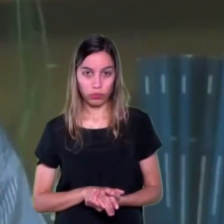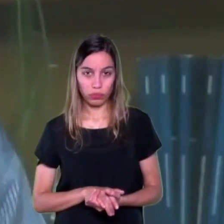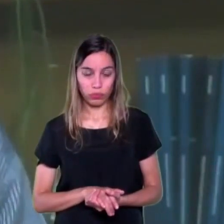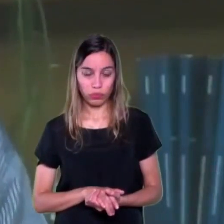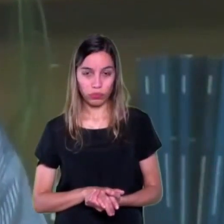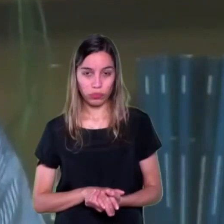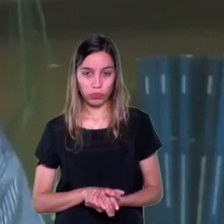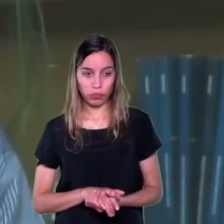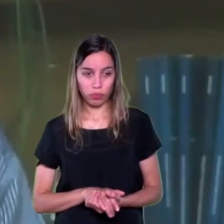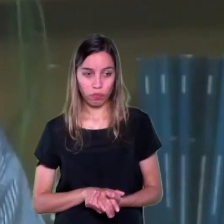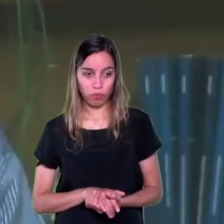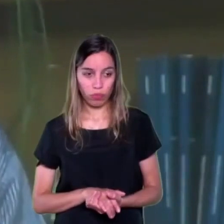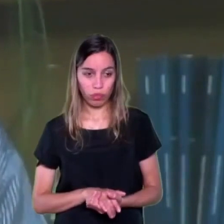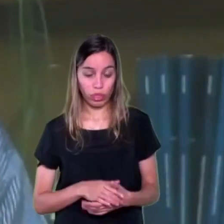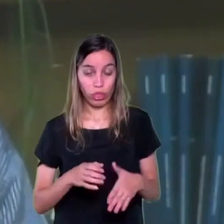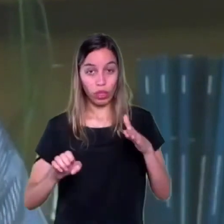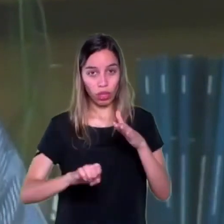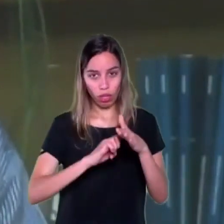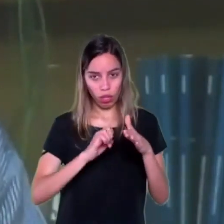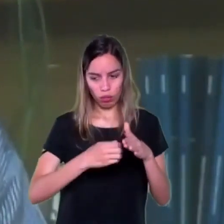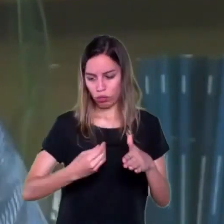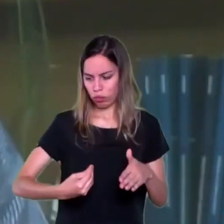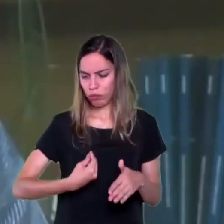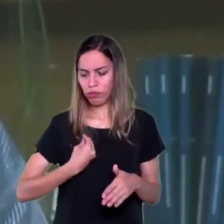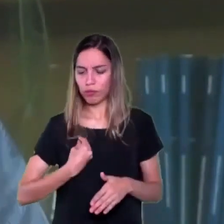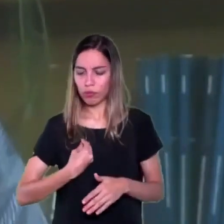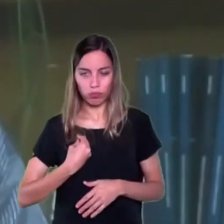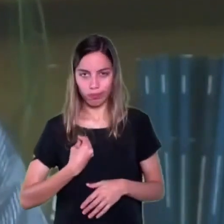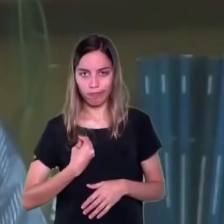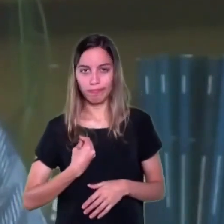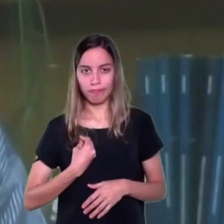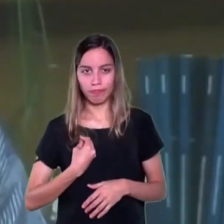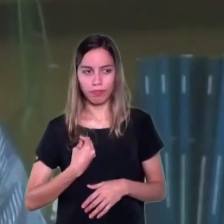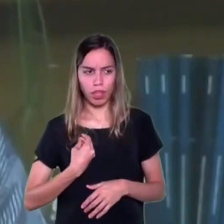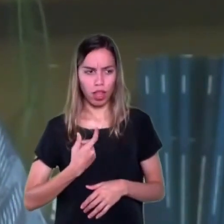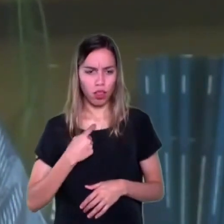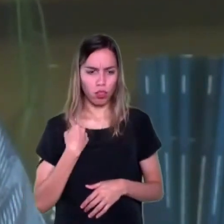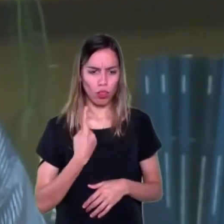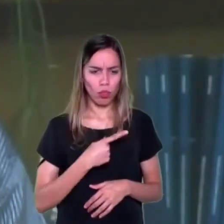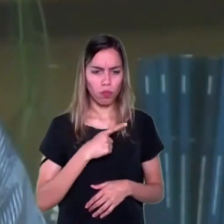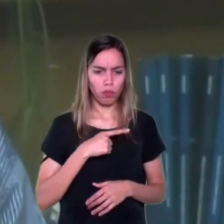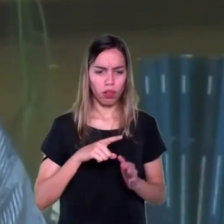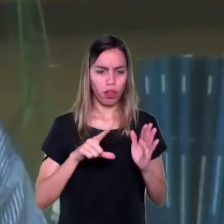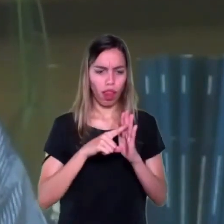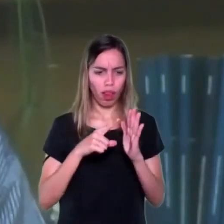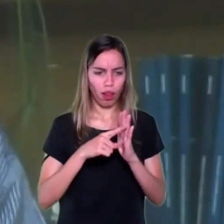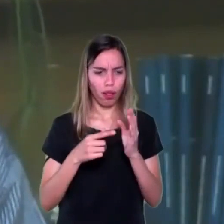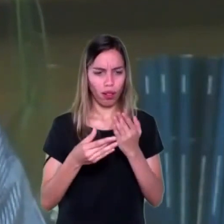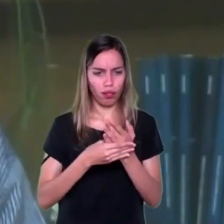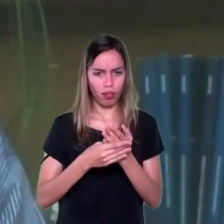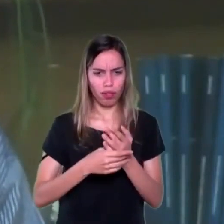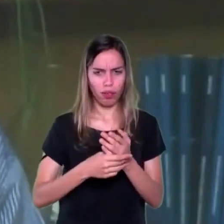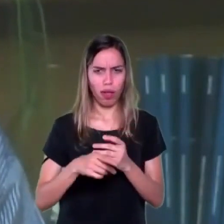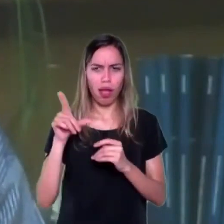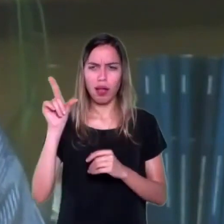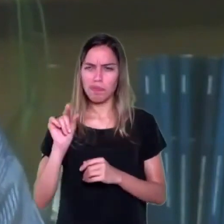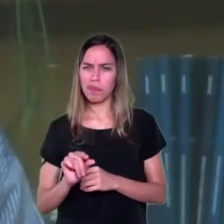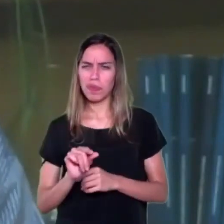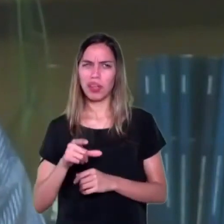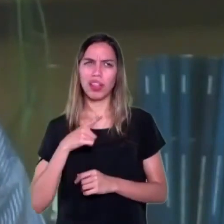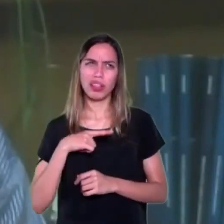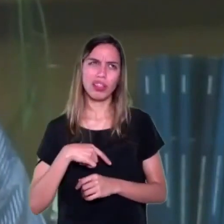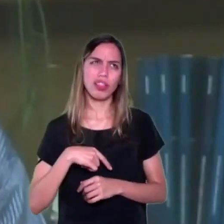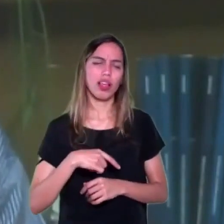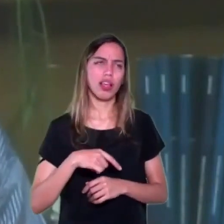essa editora tem funcionado. Nós temos poucas livrarias em Itaúna, uma banca de revistas que